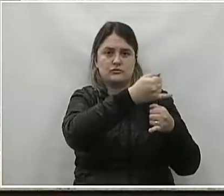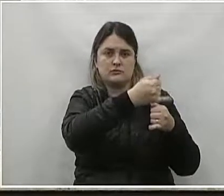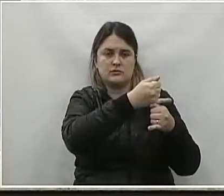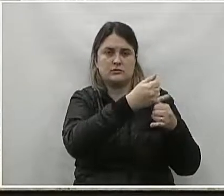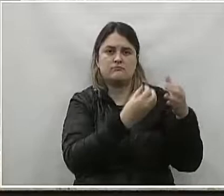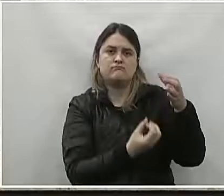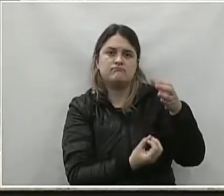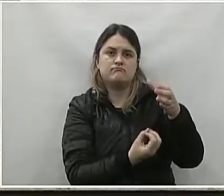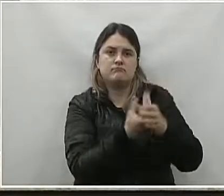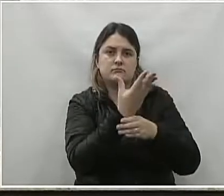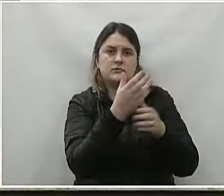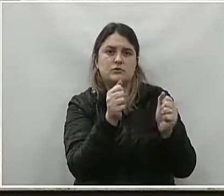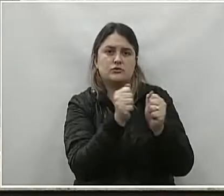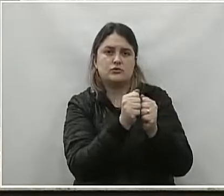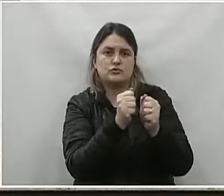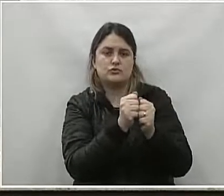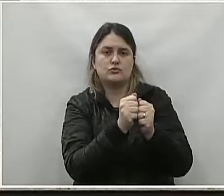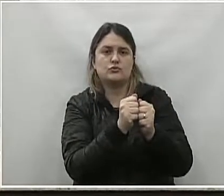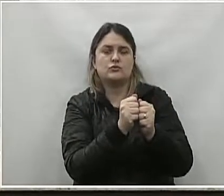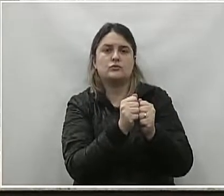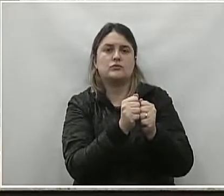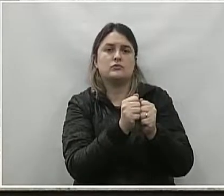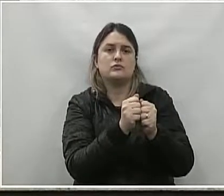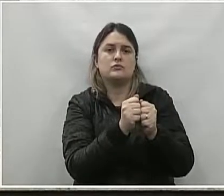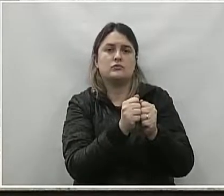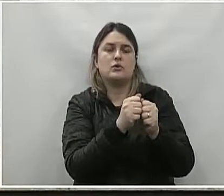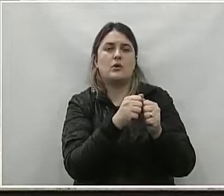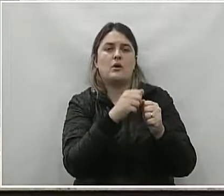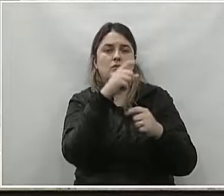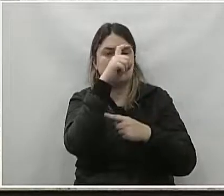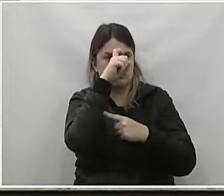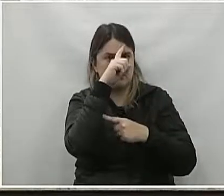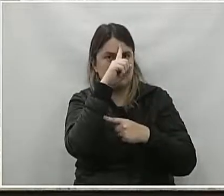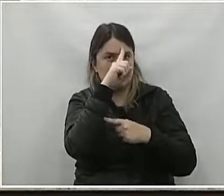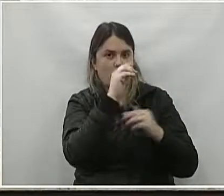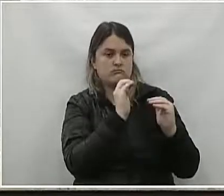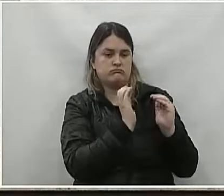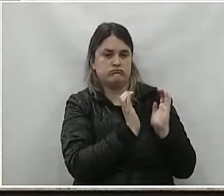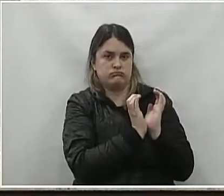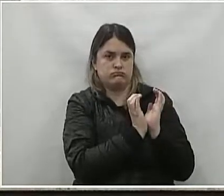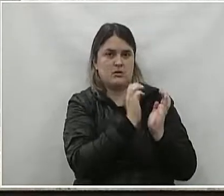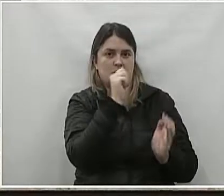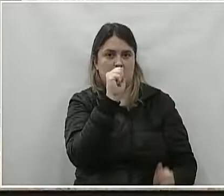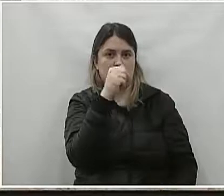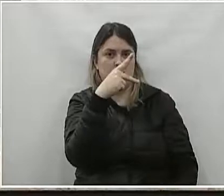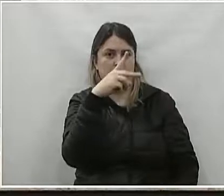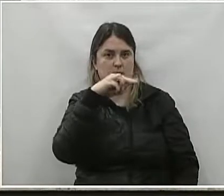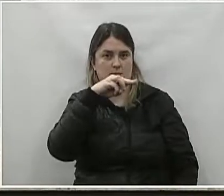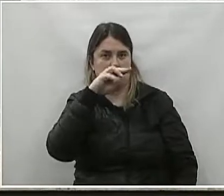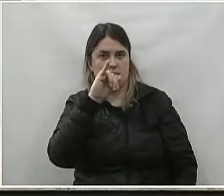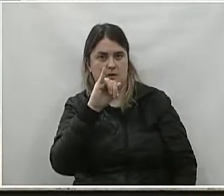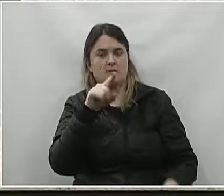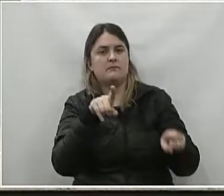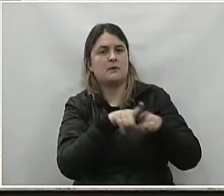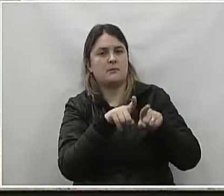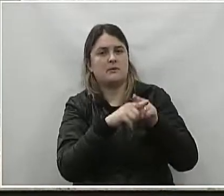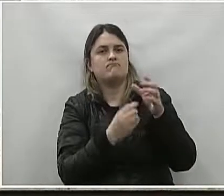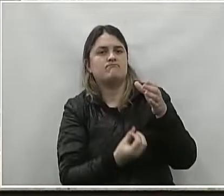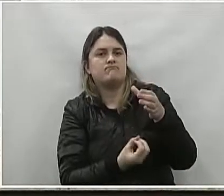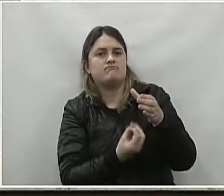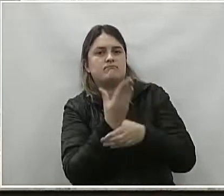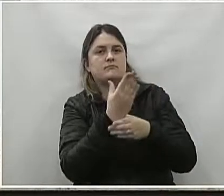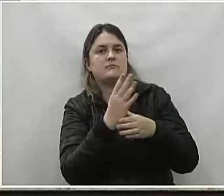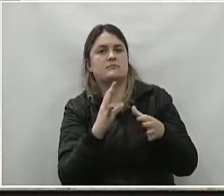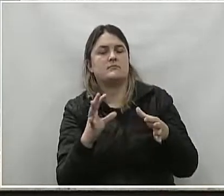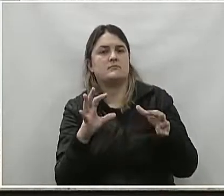de fundação junto à Pedra Fundamental da Maternidade, a PMI, de União da Vitória, fundou ali a